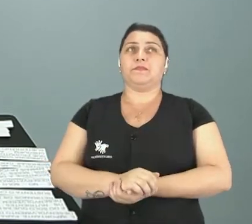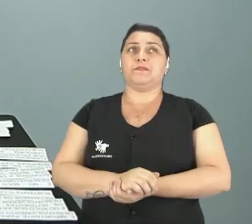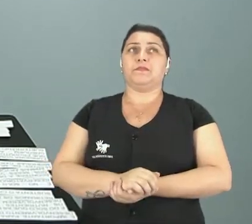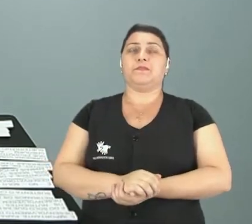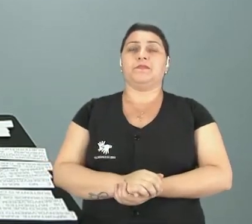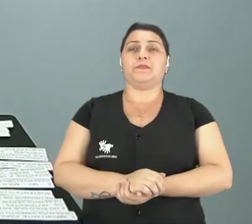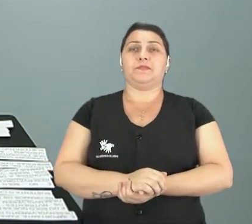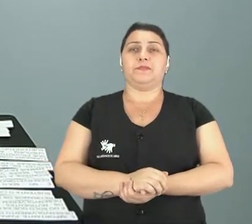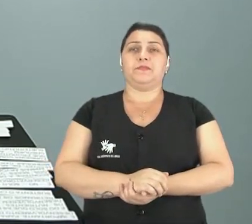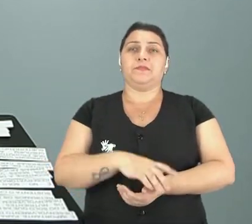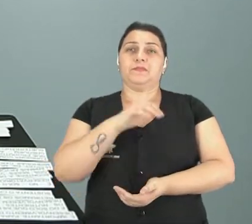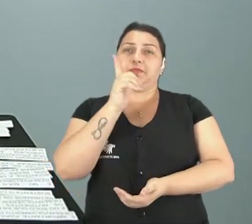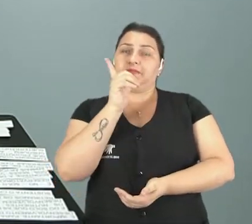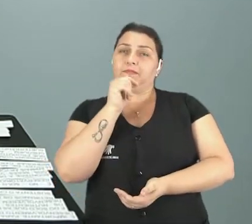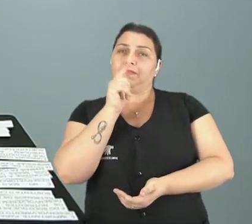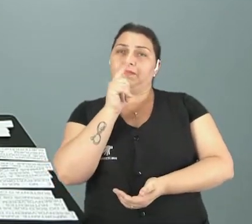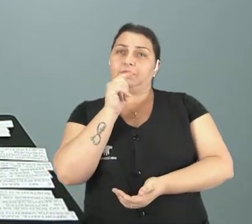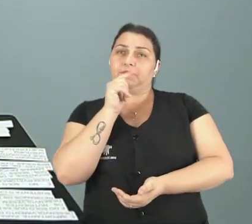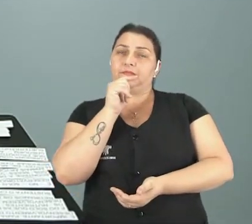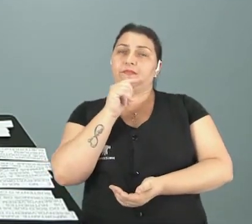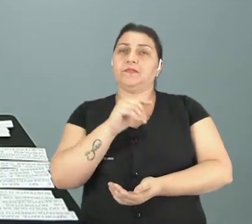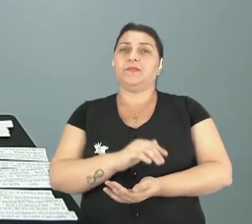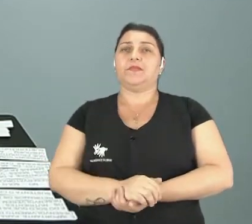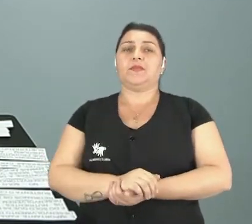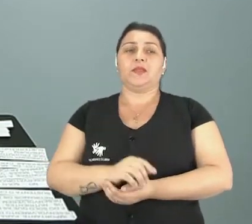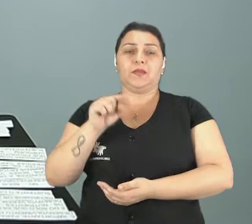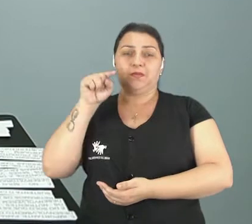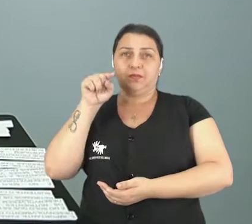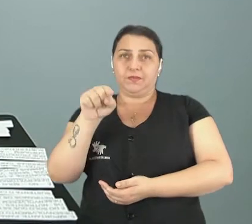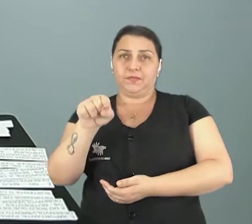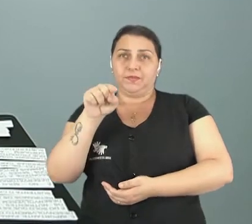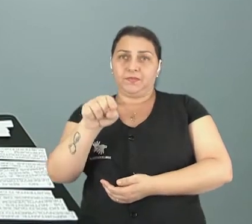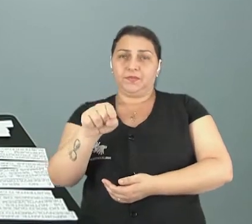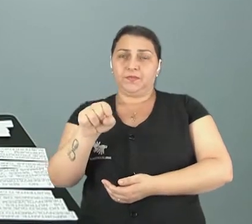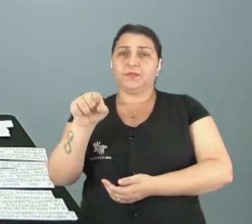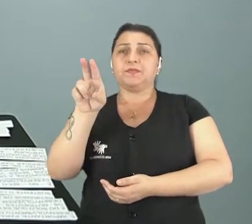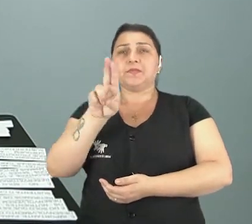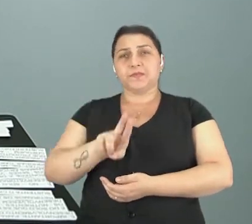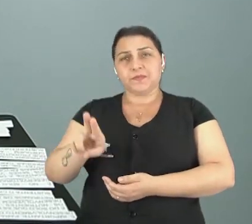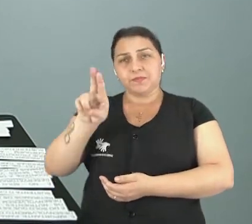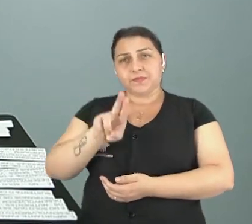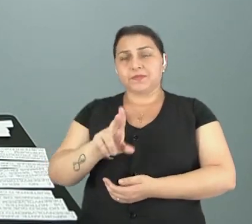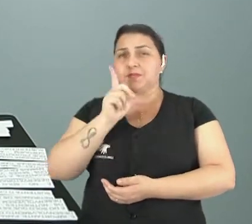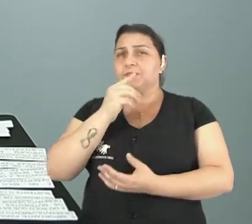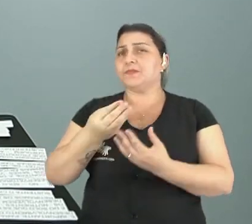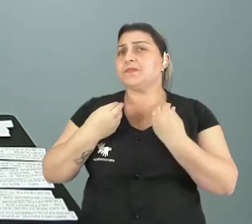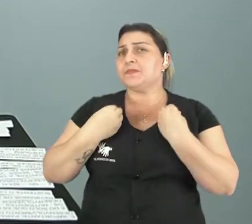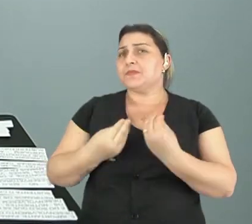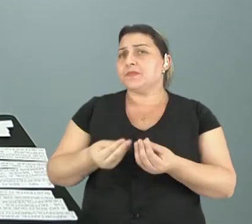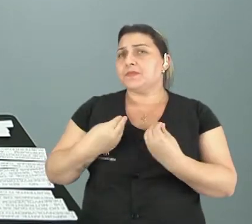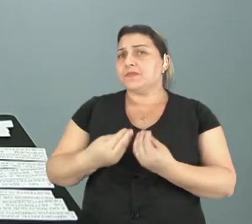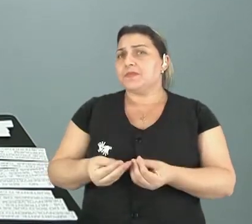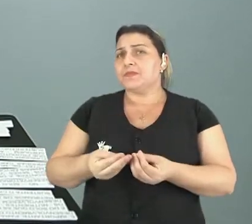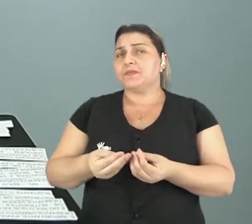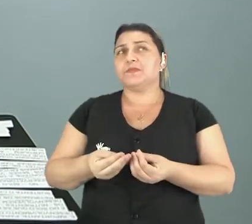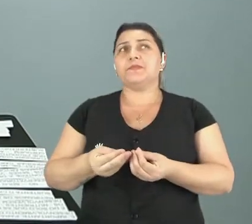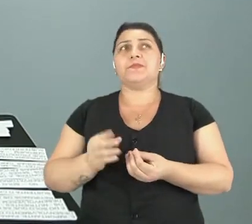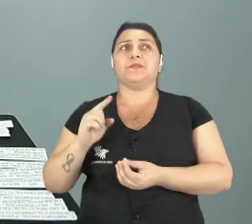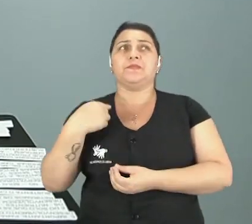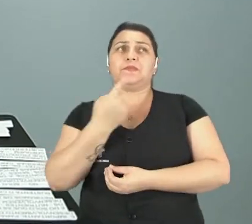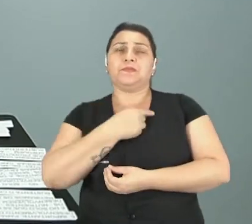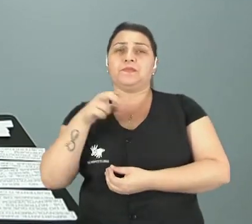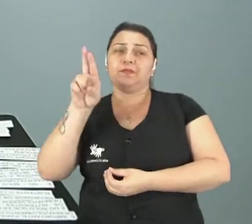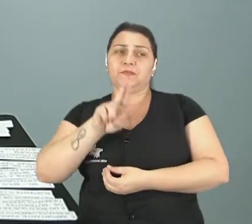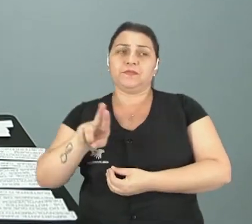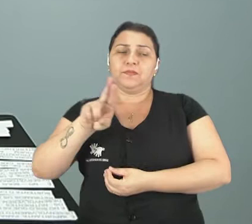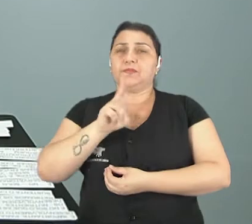Vamos começar a falar da água. Você utiliza a água para quê? Para que nós utilizamos